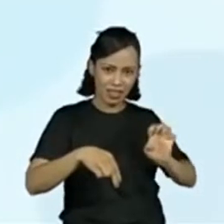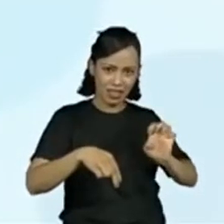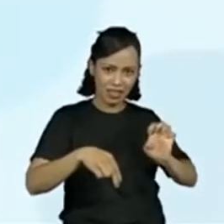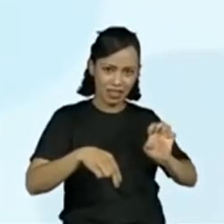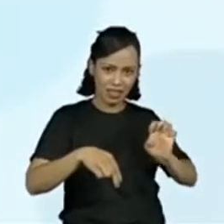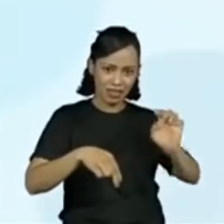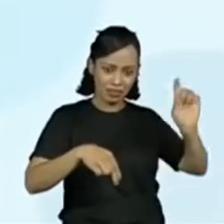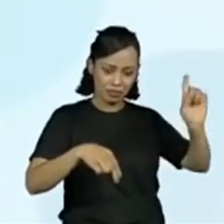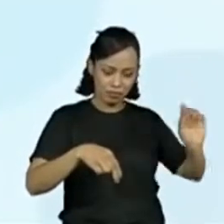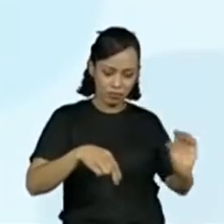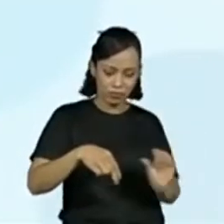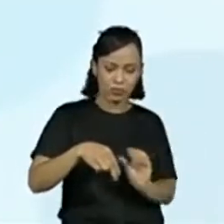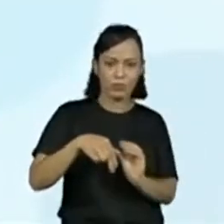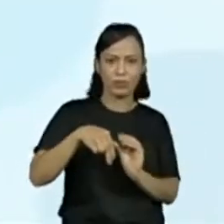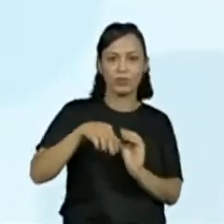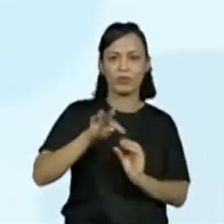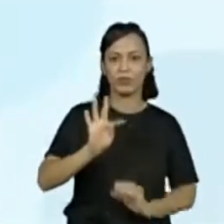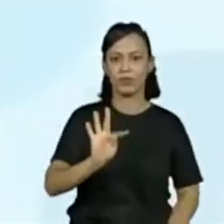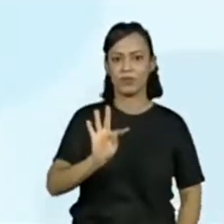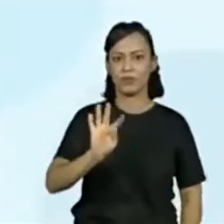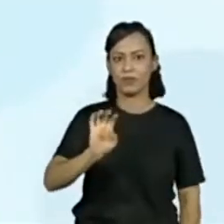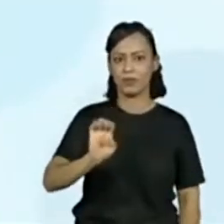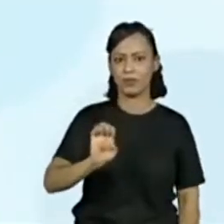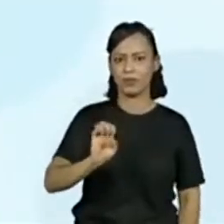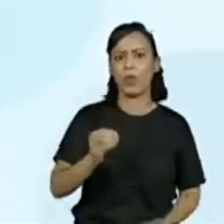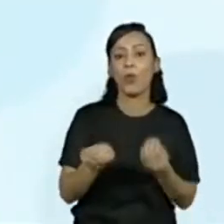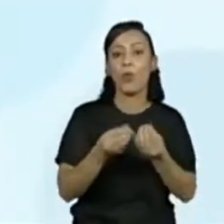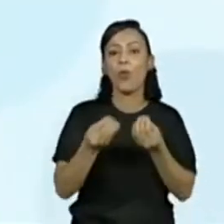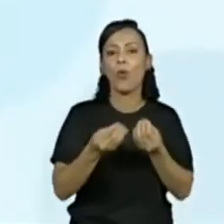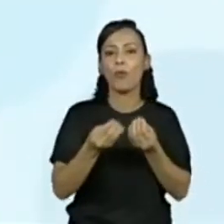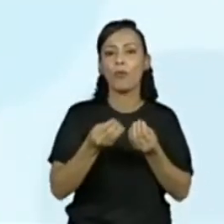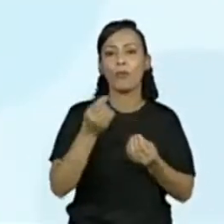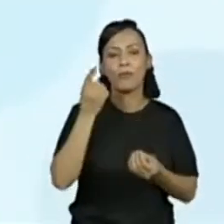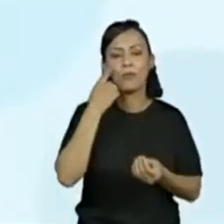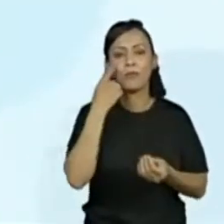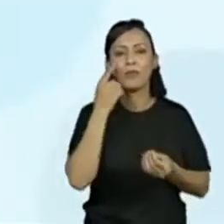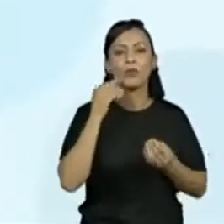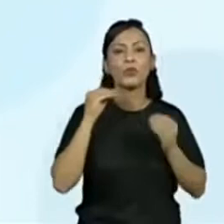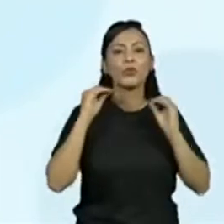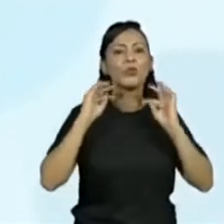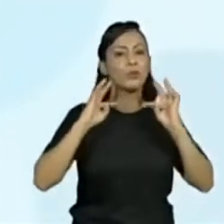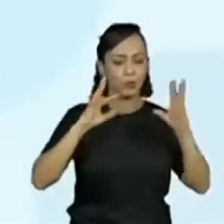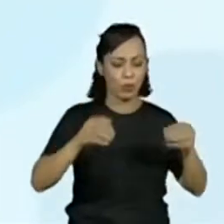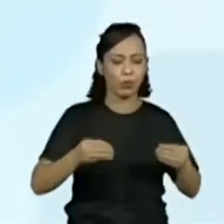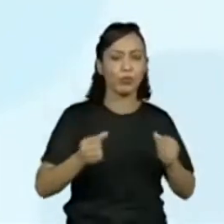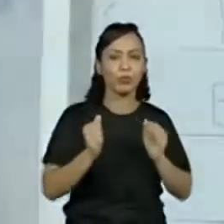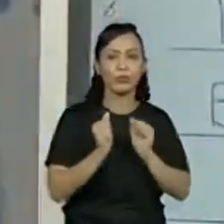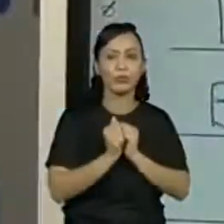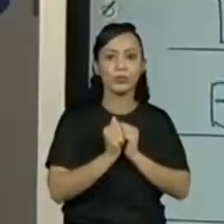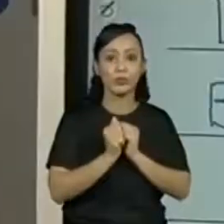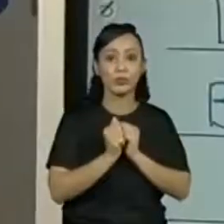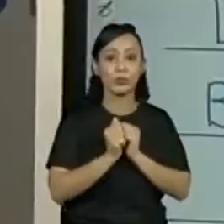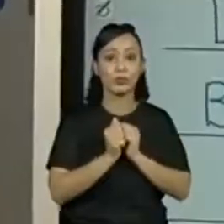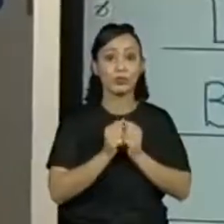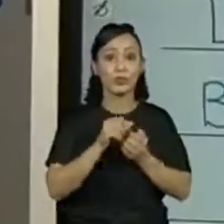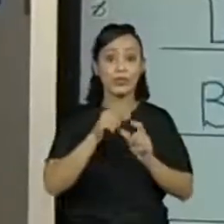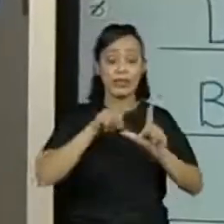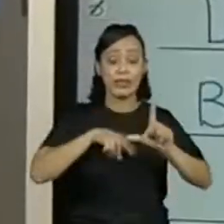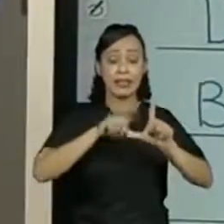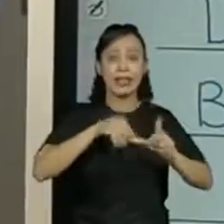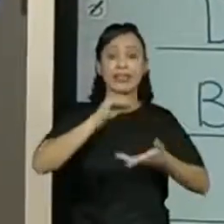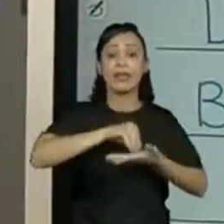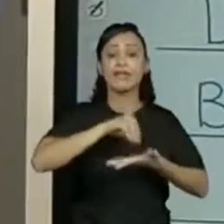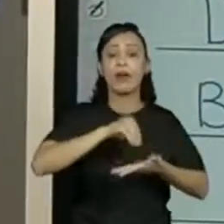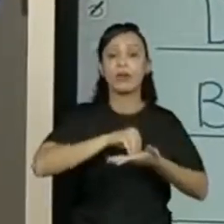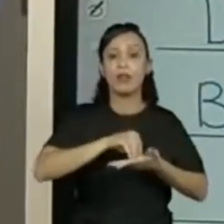ajuda o de ou tendo detetive ajuda isso agora eu quero todo mundo falando quais são as duas letras que tá em